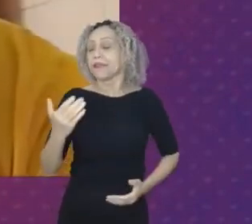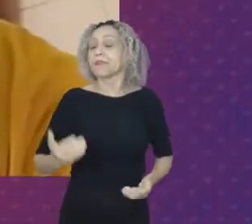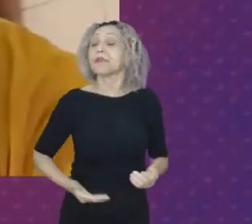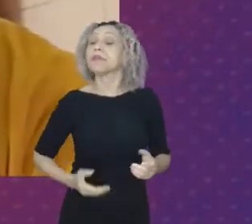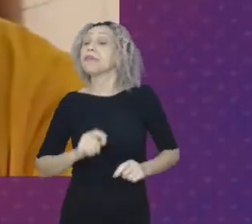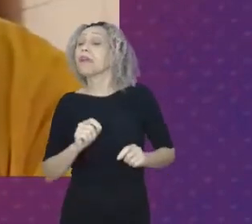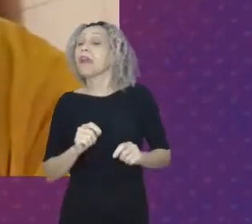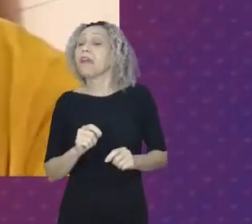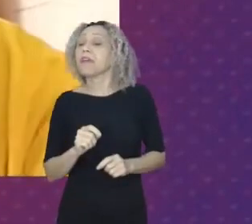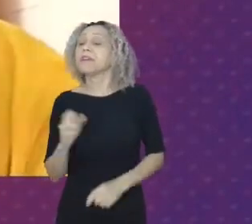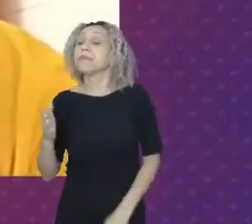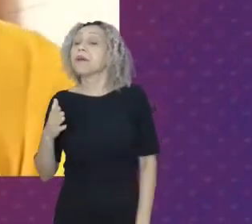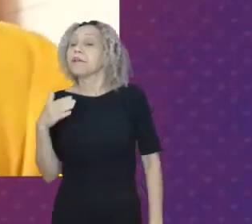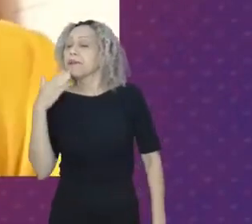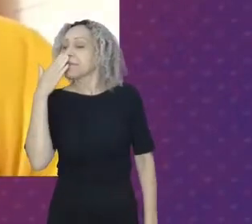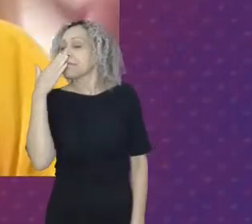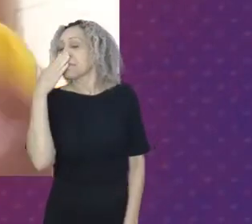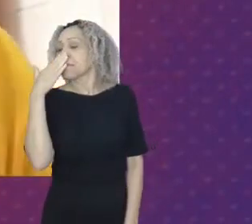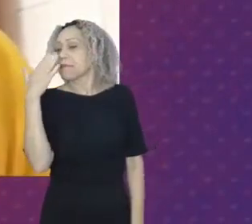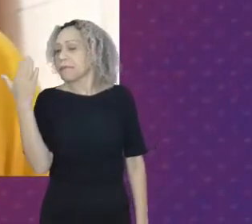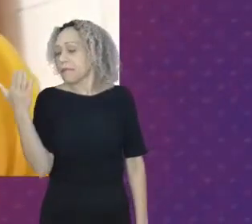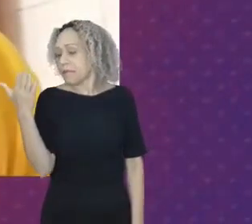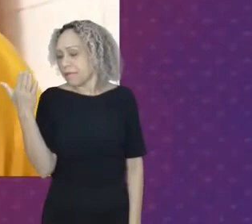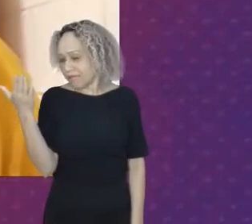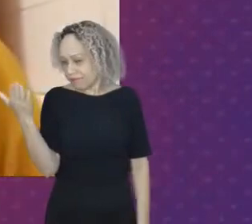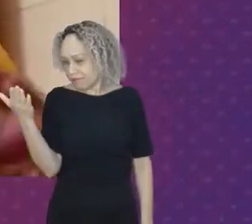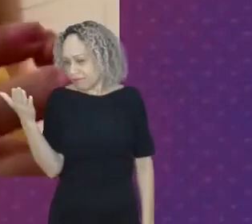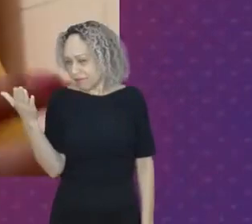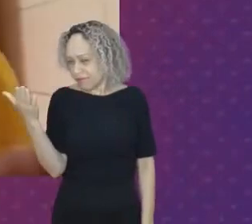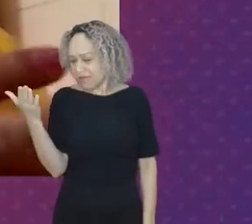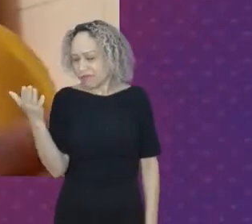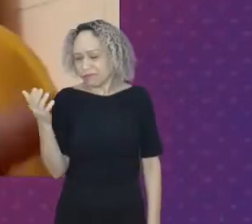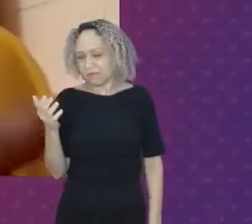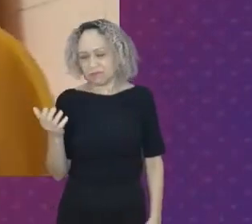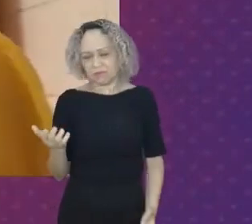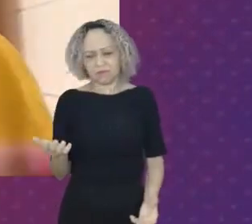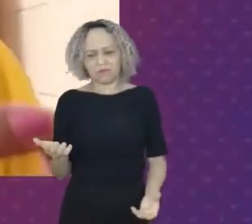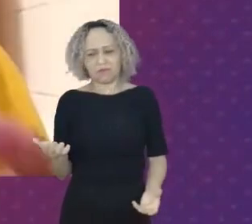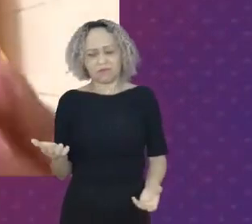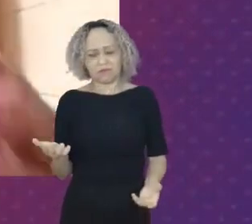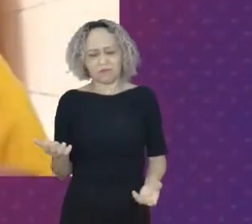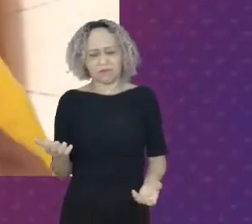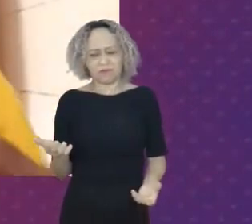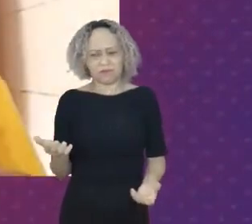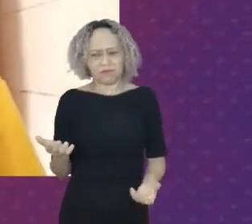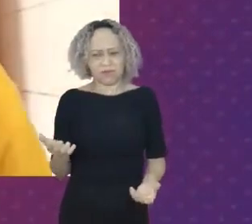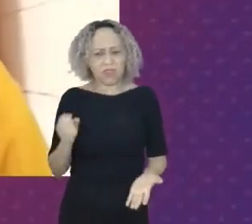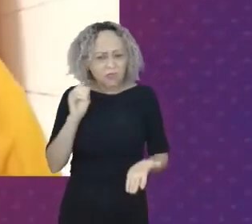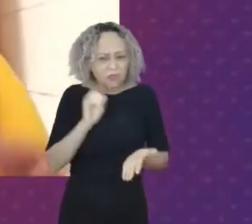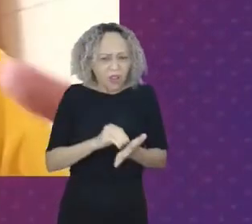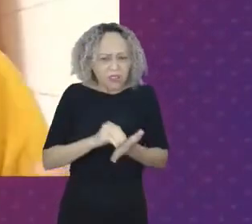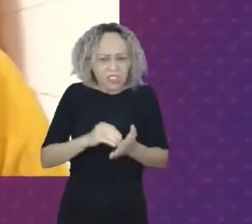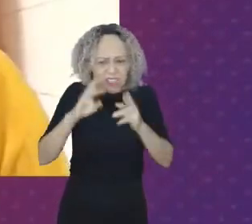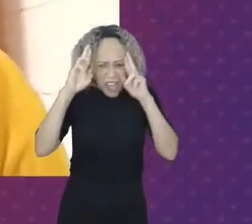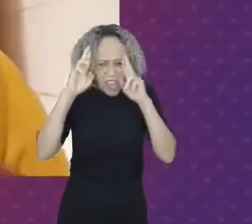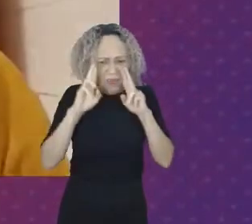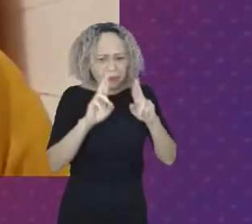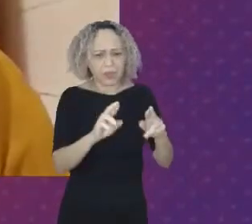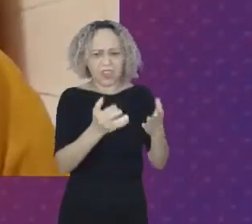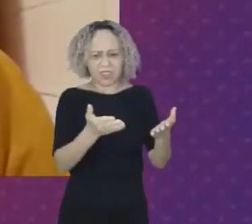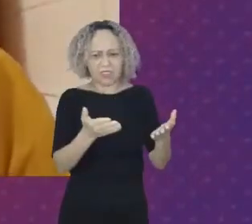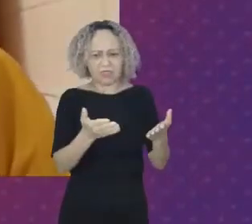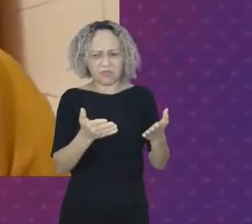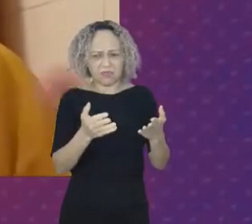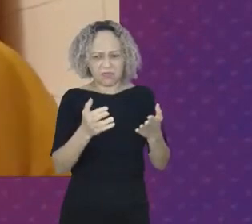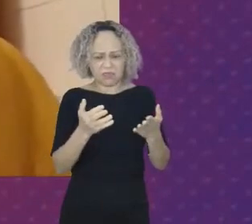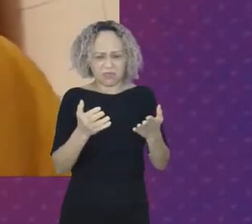a profissão do sexo, né? E aí a gente viu a falta de respeito com o ser humano, né? E a falta